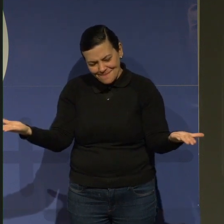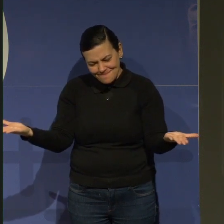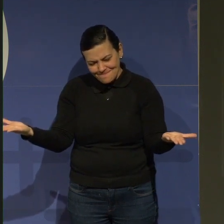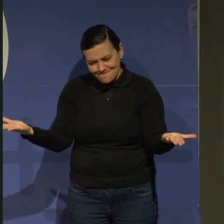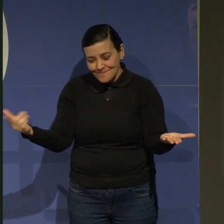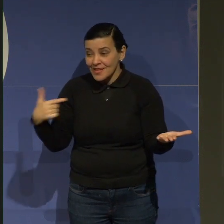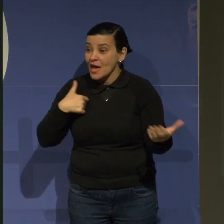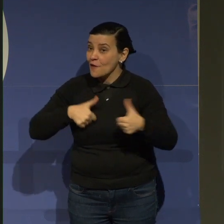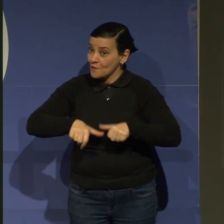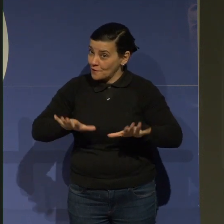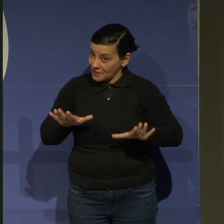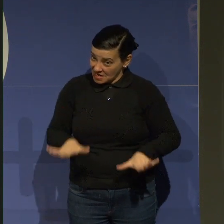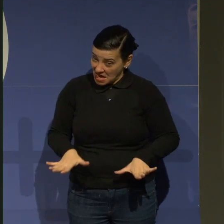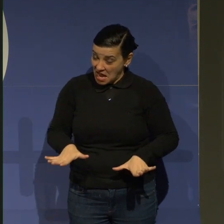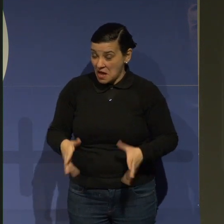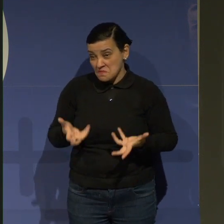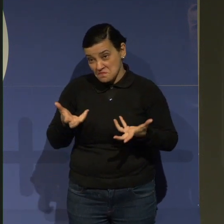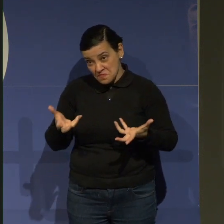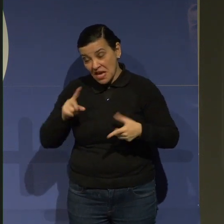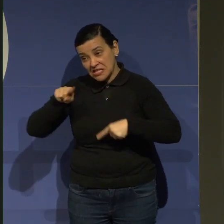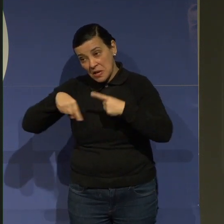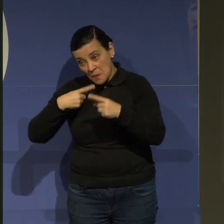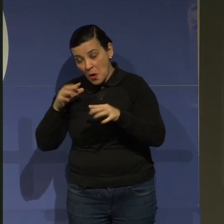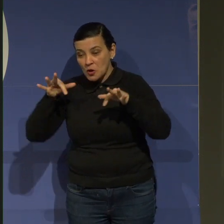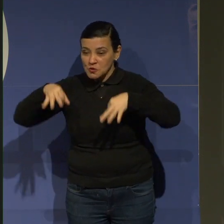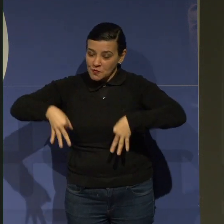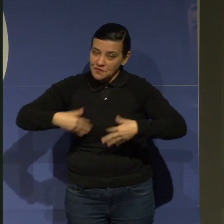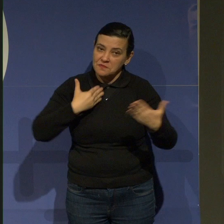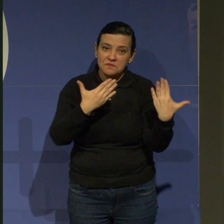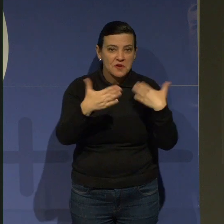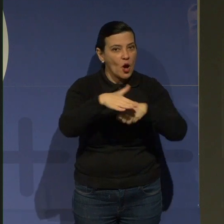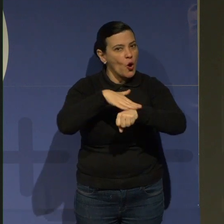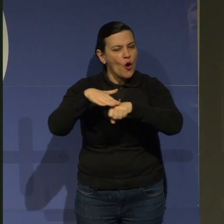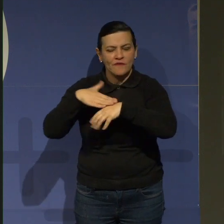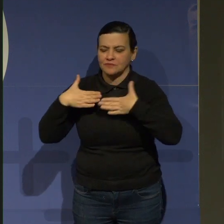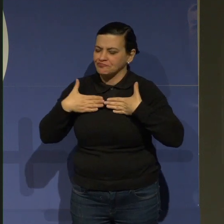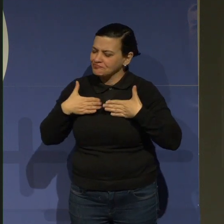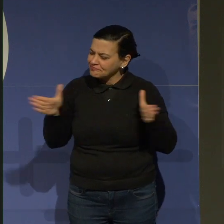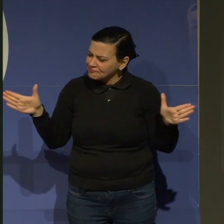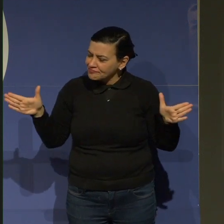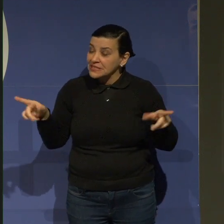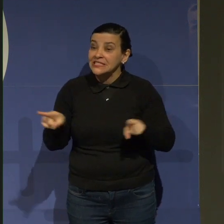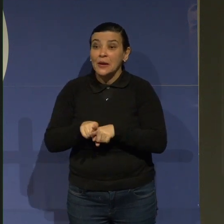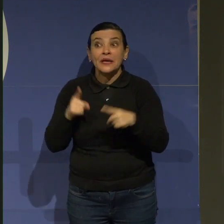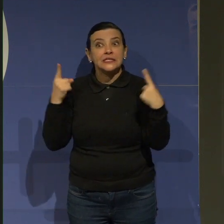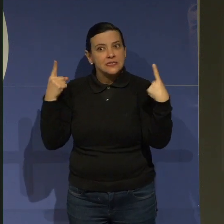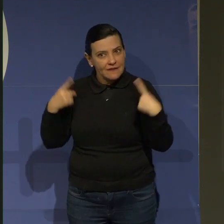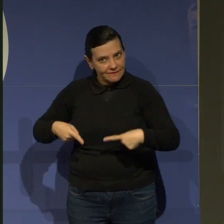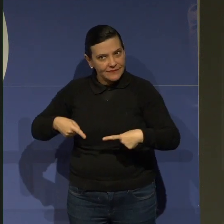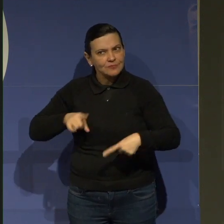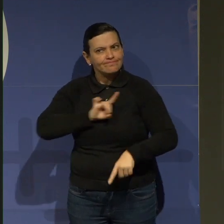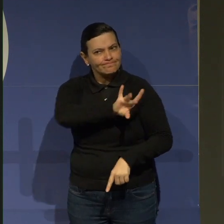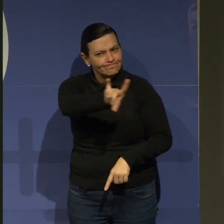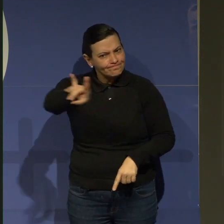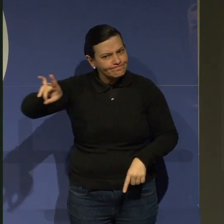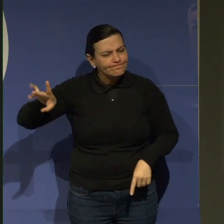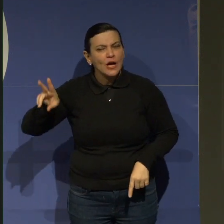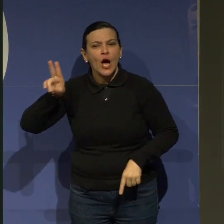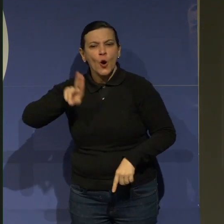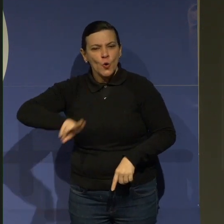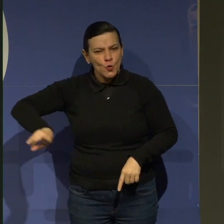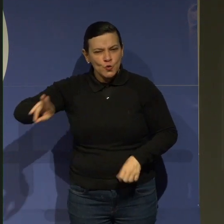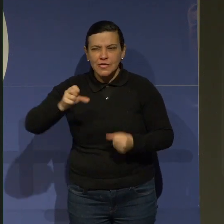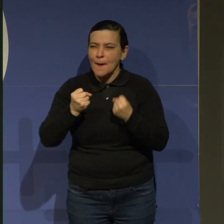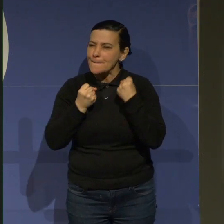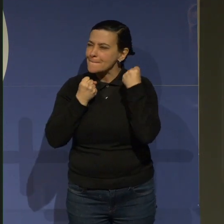Vou ficar aqui, se alguém quiser depois conversar, estou super aberta. E eu desafio aqui todo mundo a usar o poder